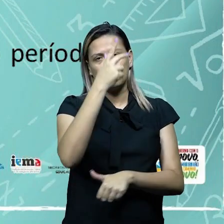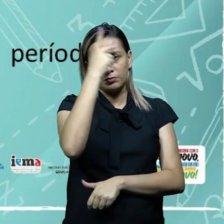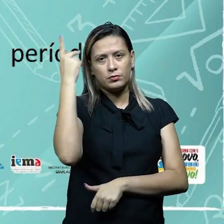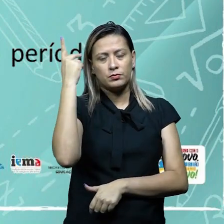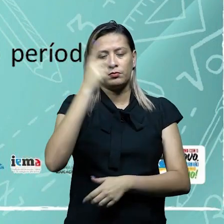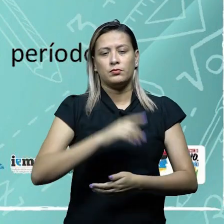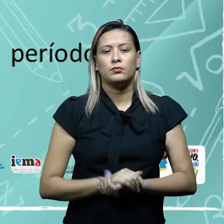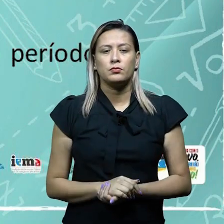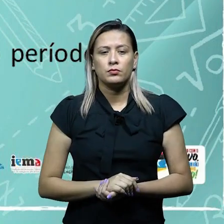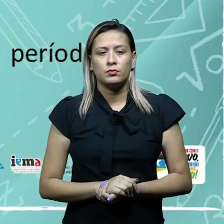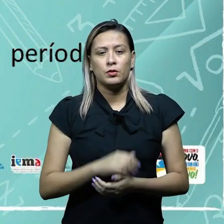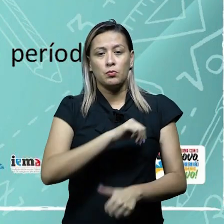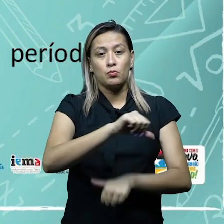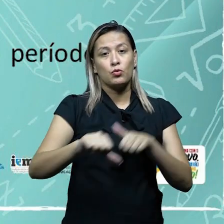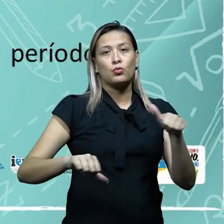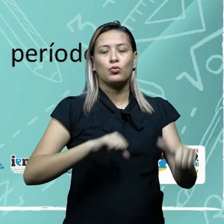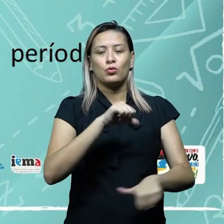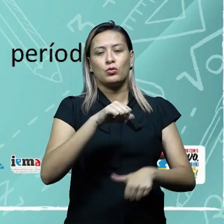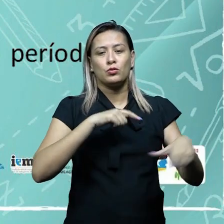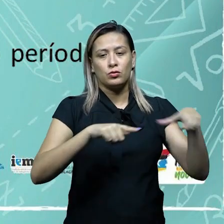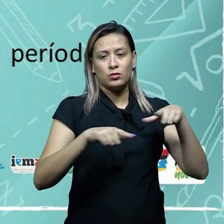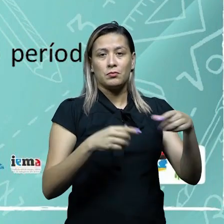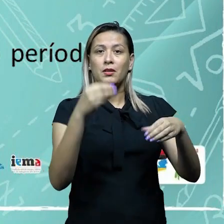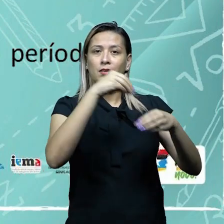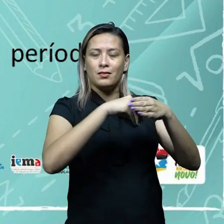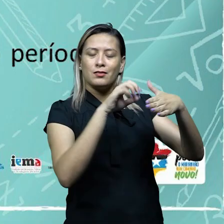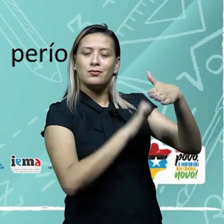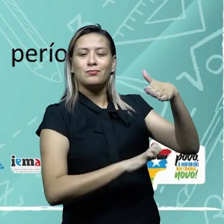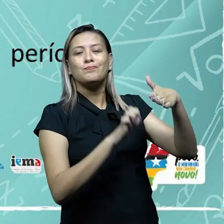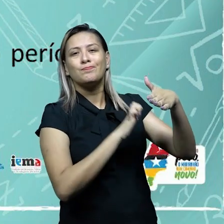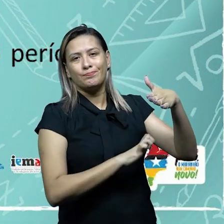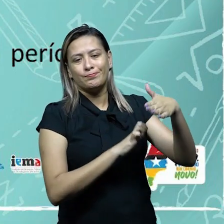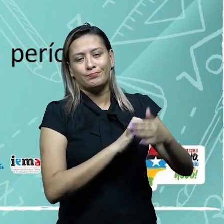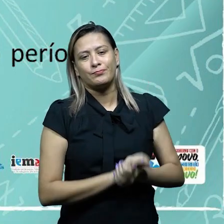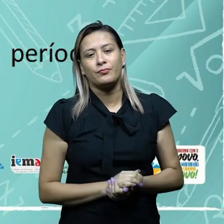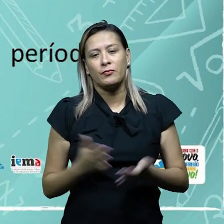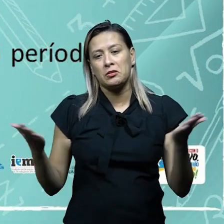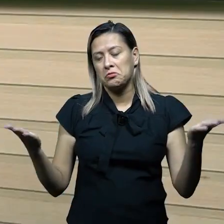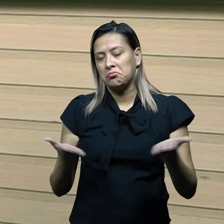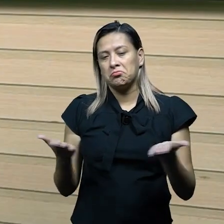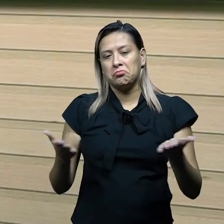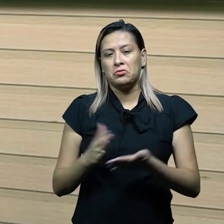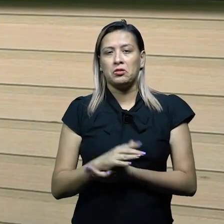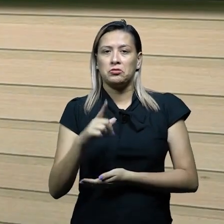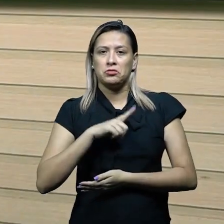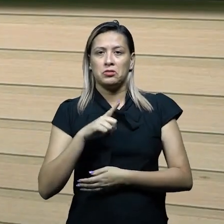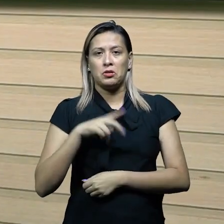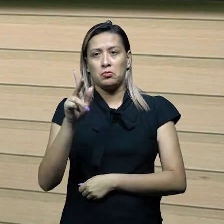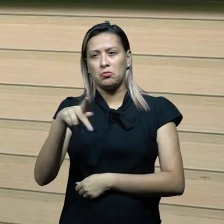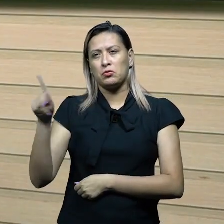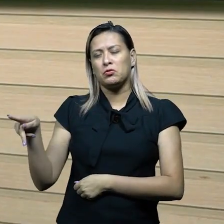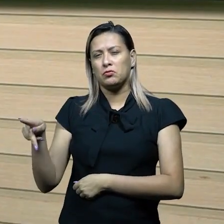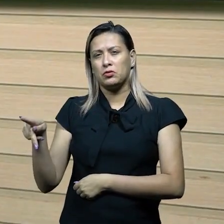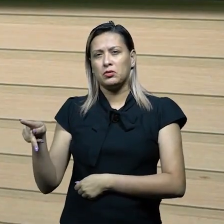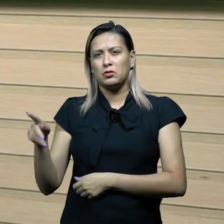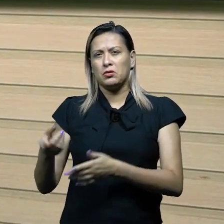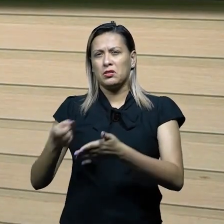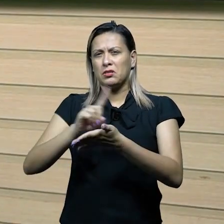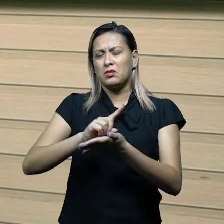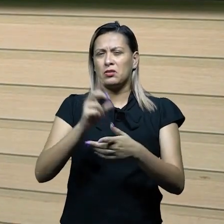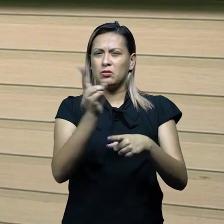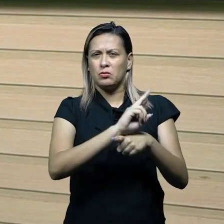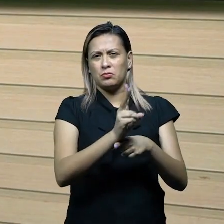que é o rodízio de pessoal? Mudança de cargos dentro do organograma da empresa. Então hoje eu tenho um professor que